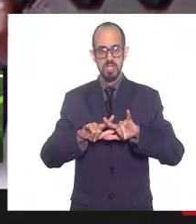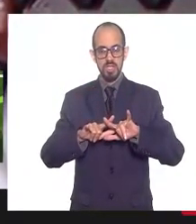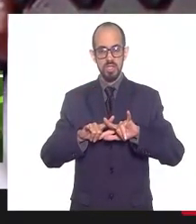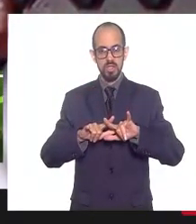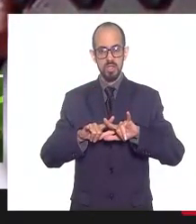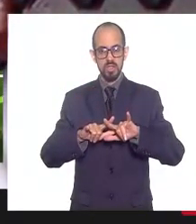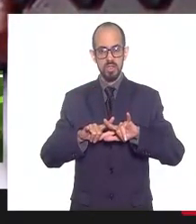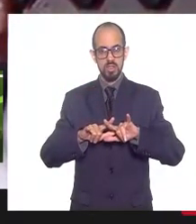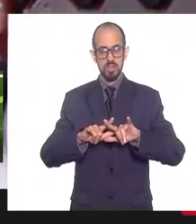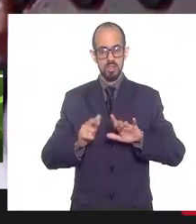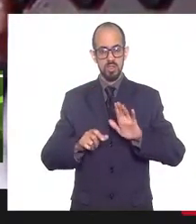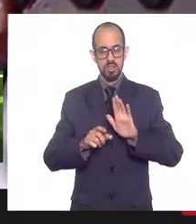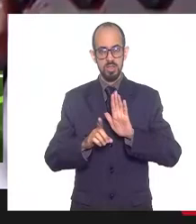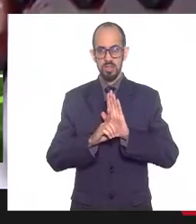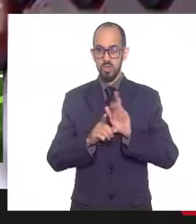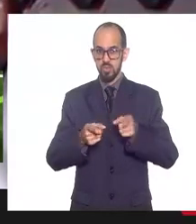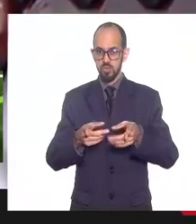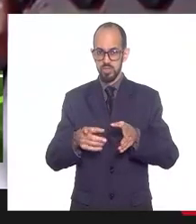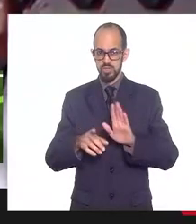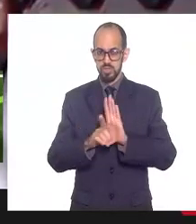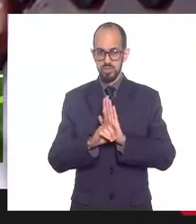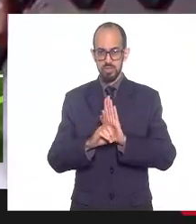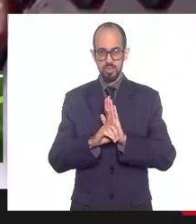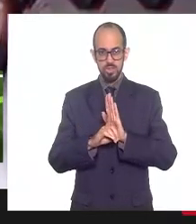expansionista, que é